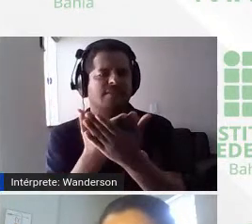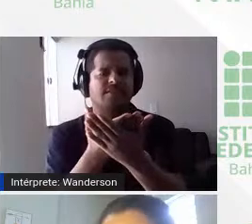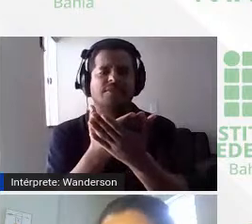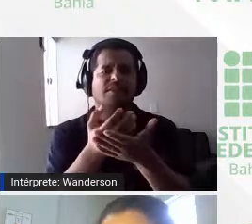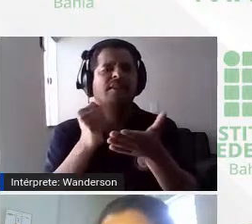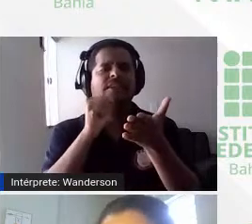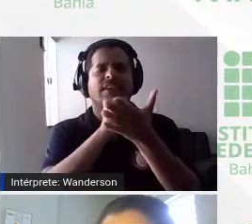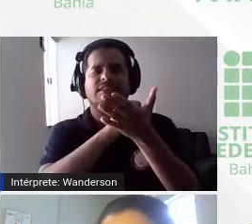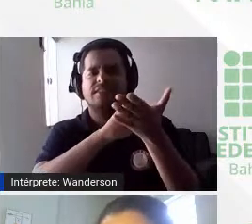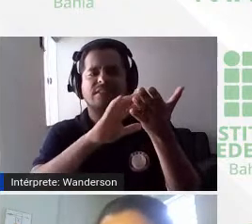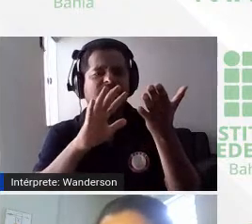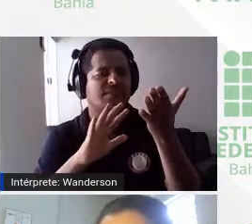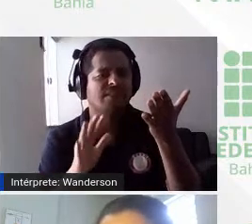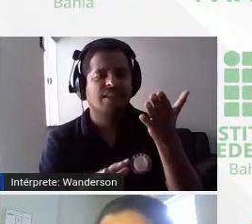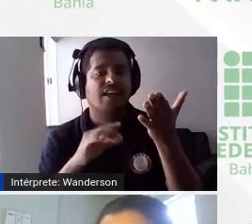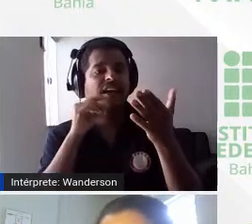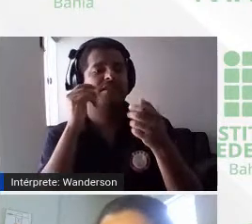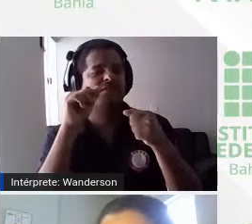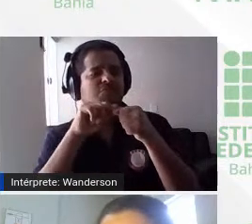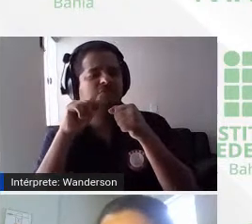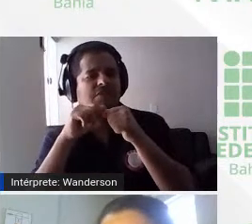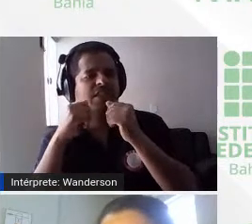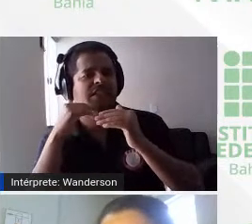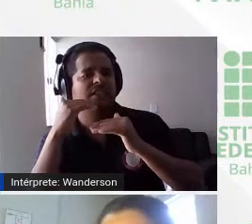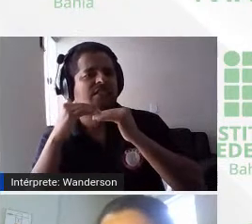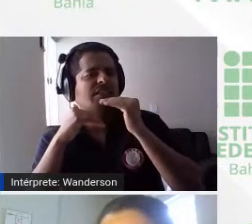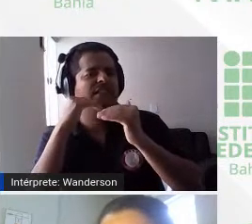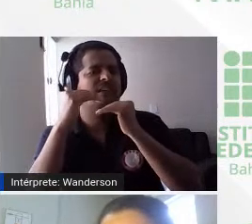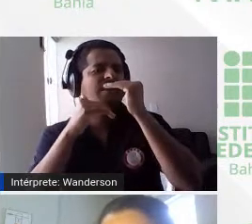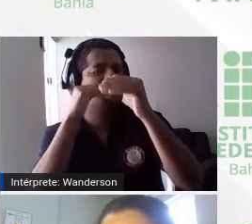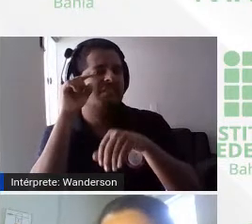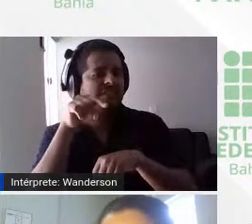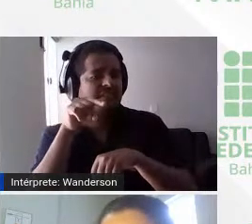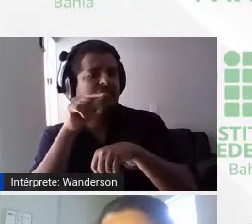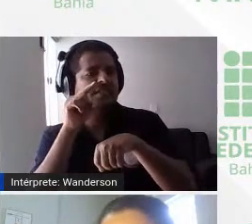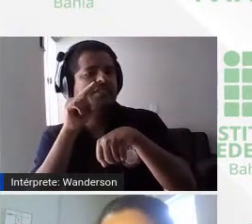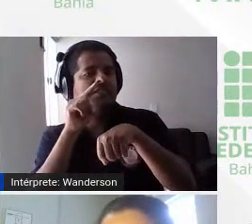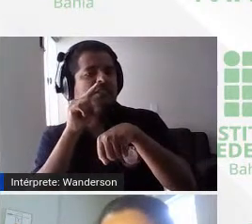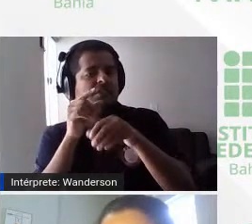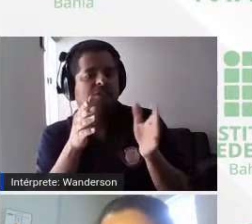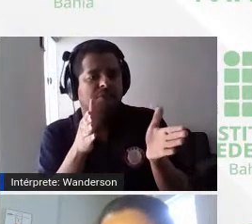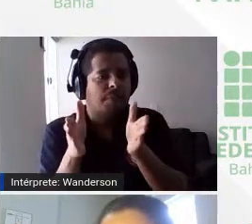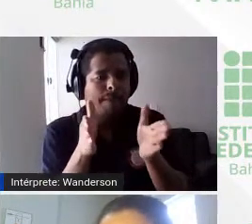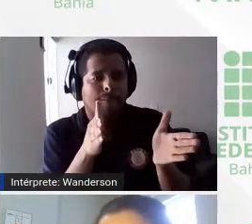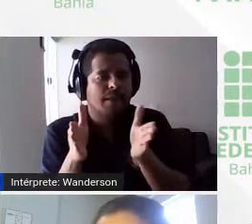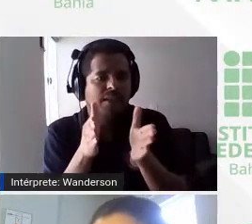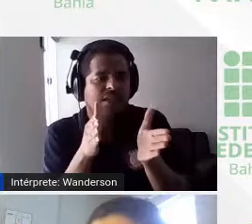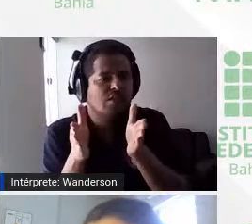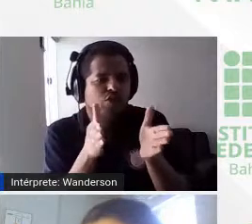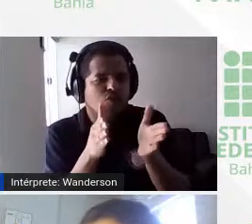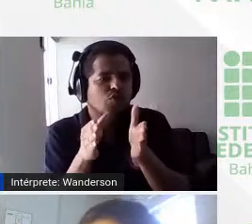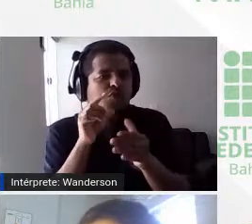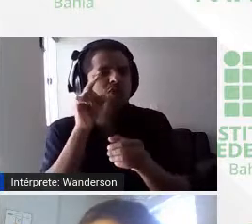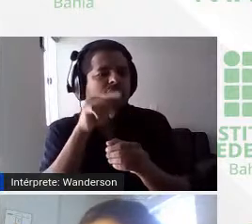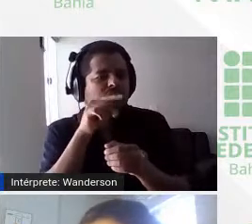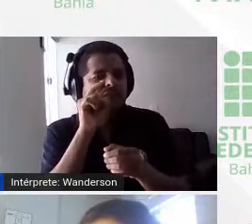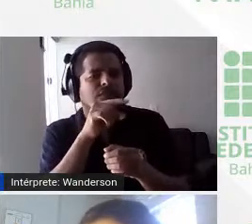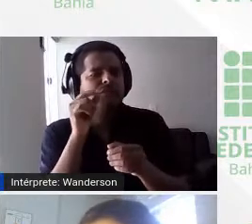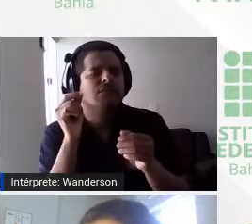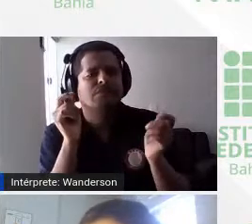acredito que as atividades que foram desenvolvidas nesse período me permitiu